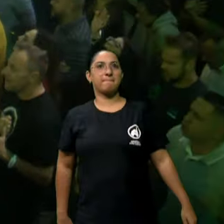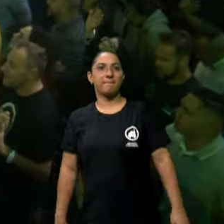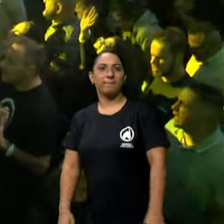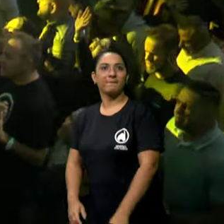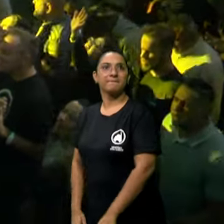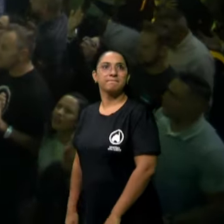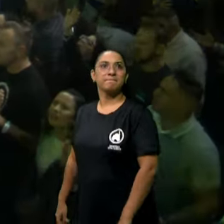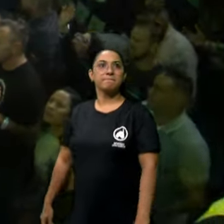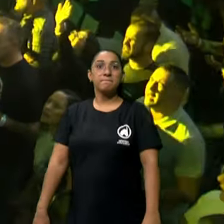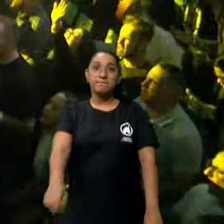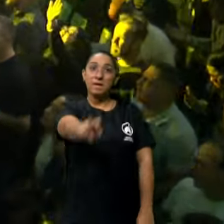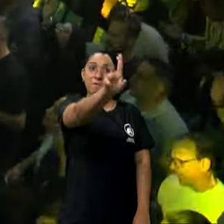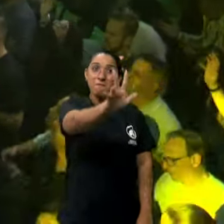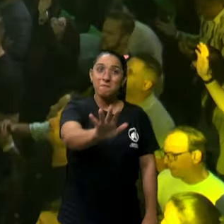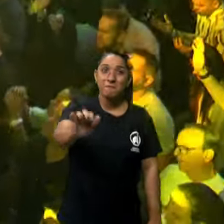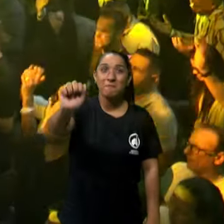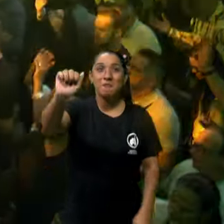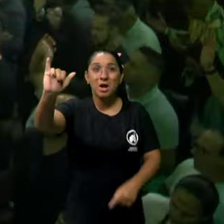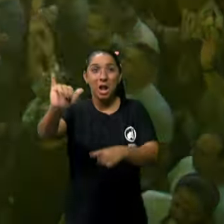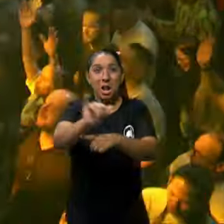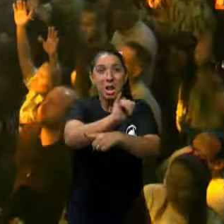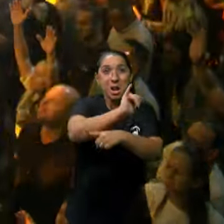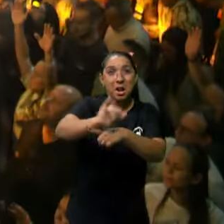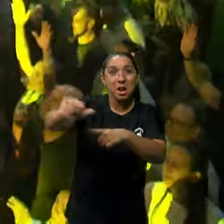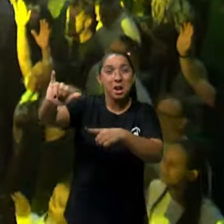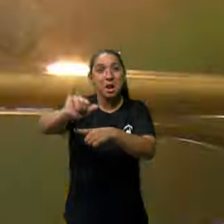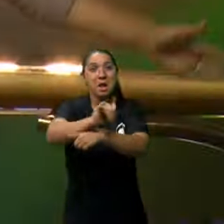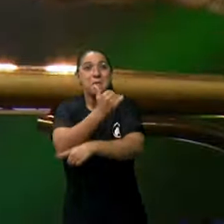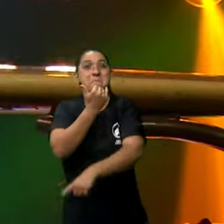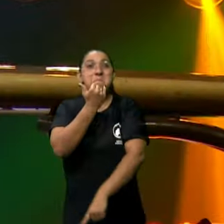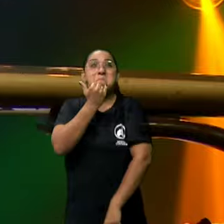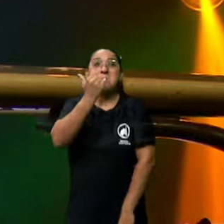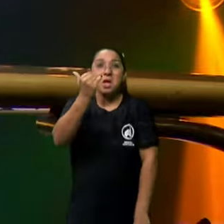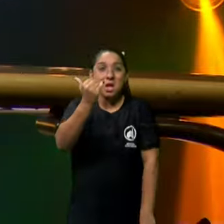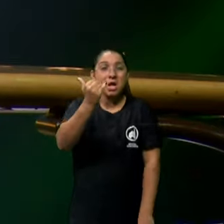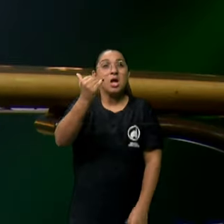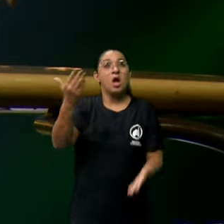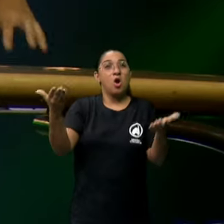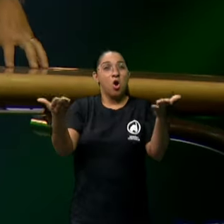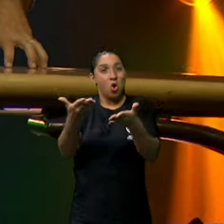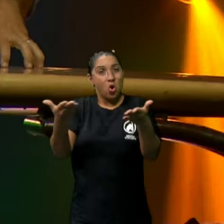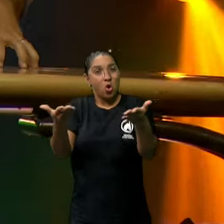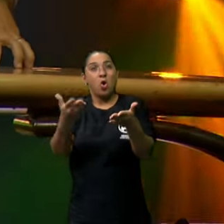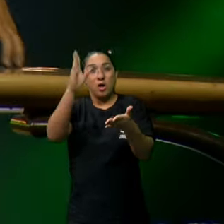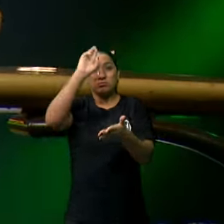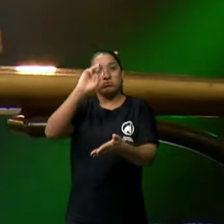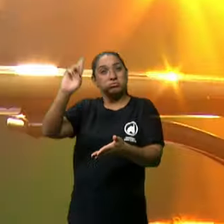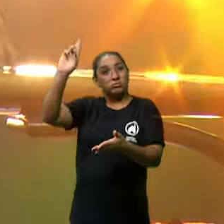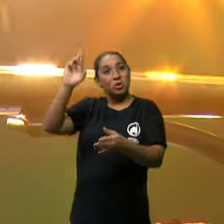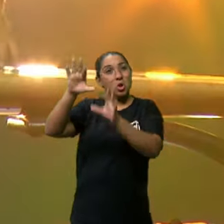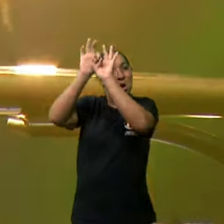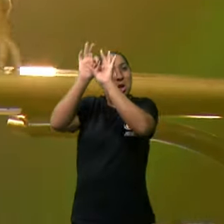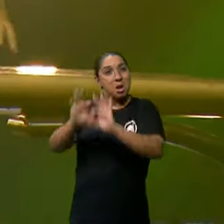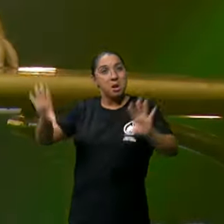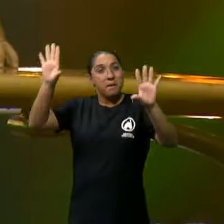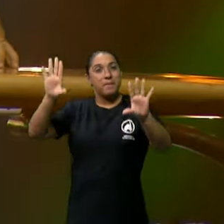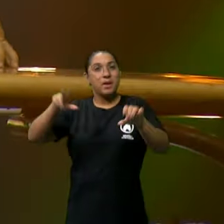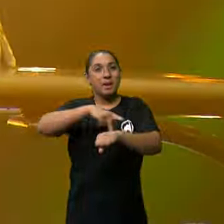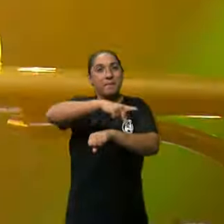vai liberando as estratégias para a nação para a tua igreja para o seu